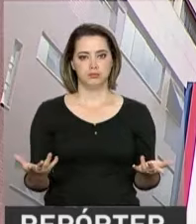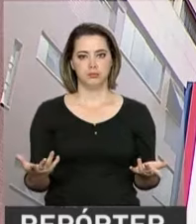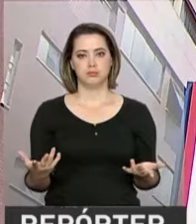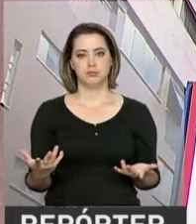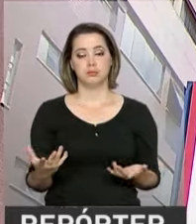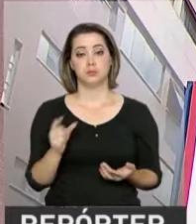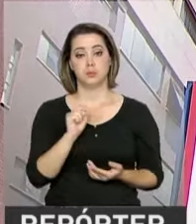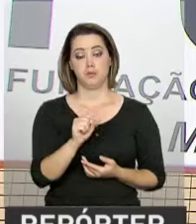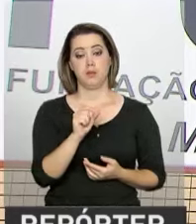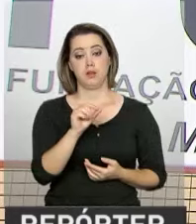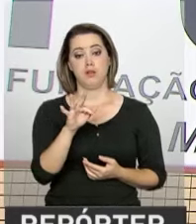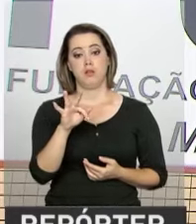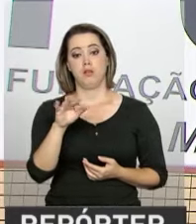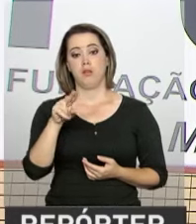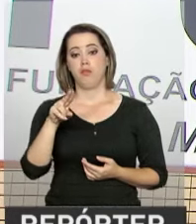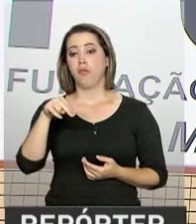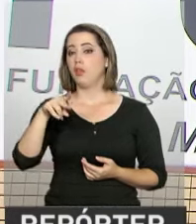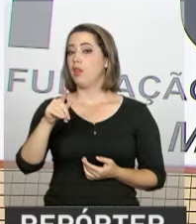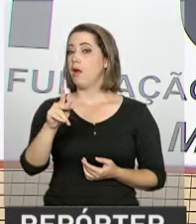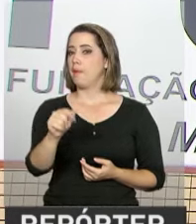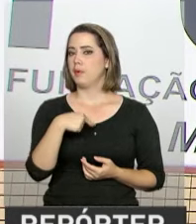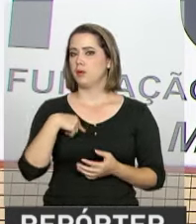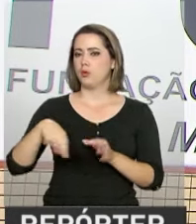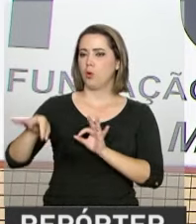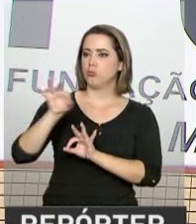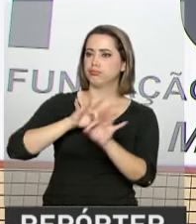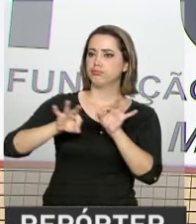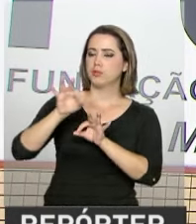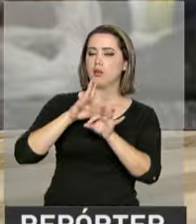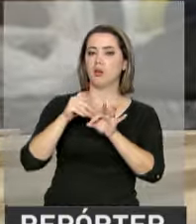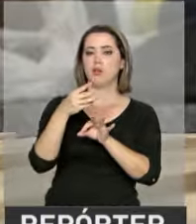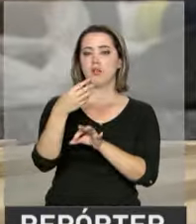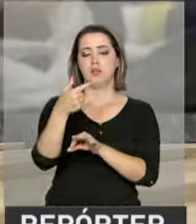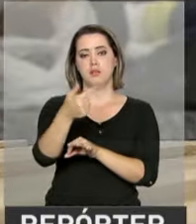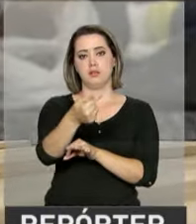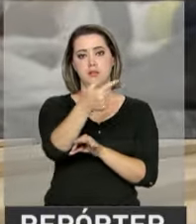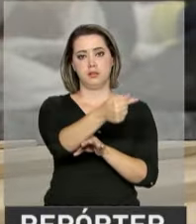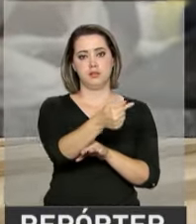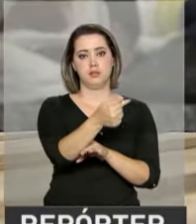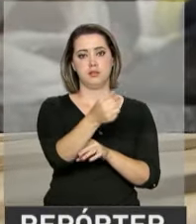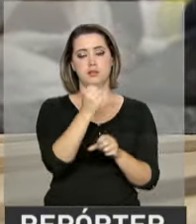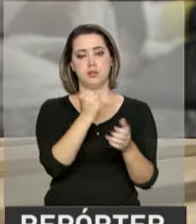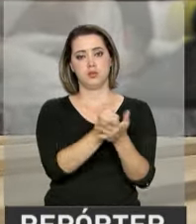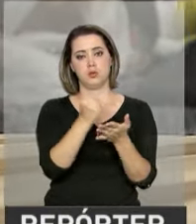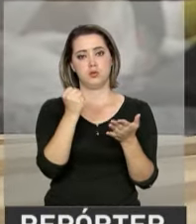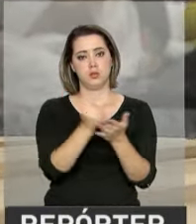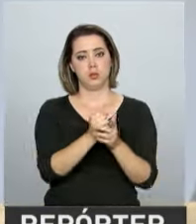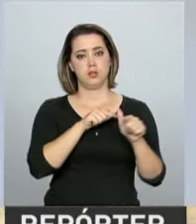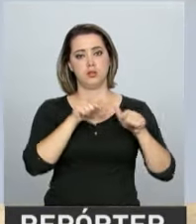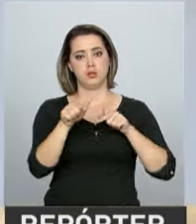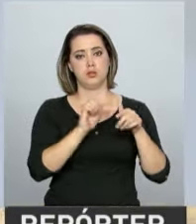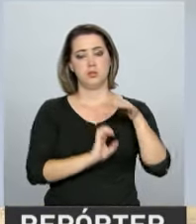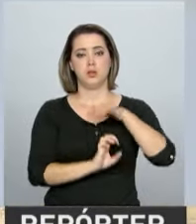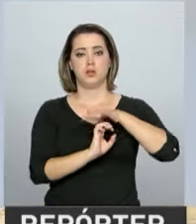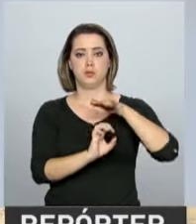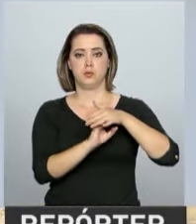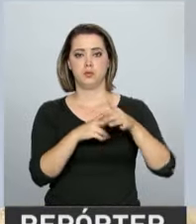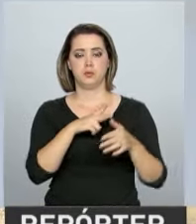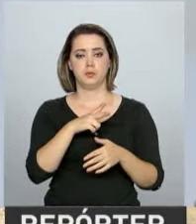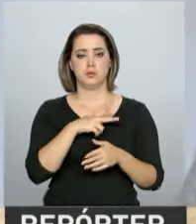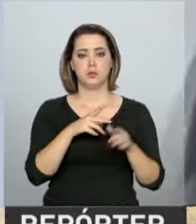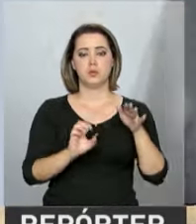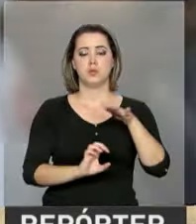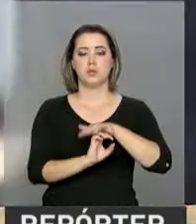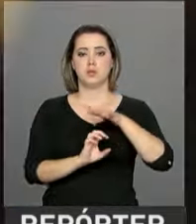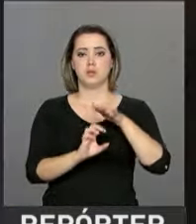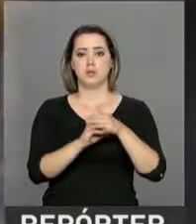A FUNAP-DF gerencia 67 contratos de trabalho com empresas públicas e privadas. São 1.200